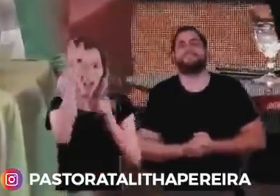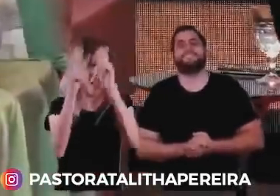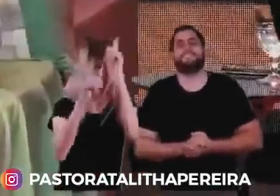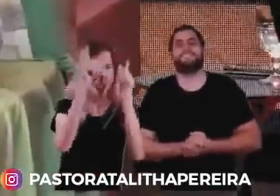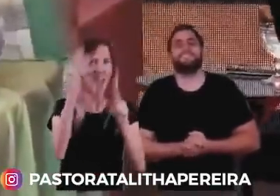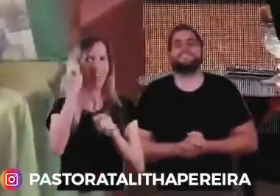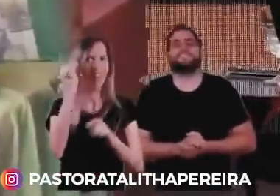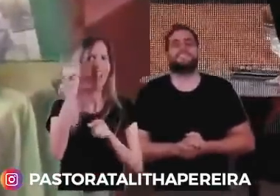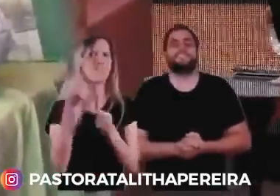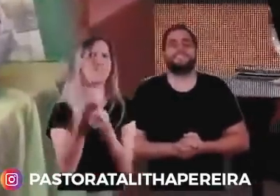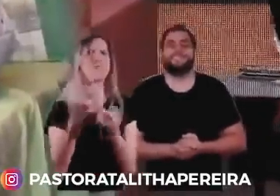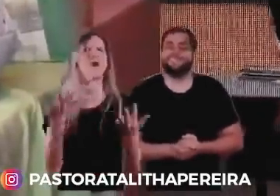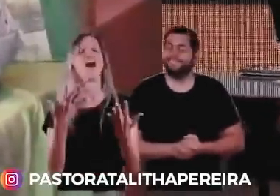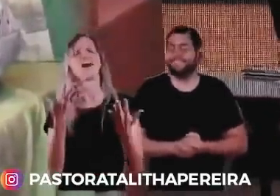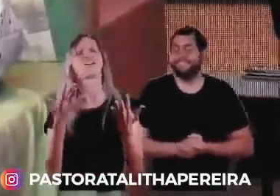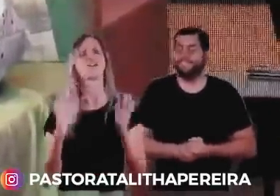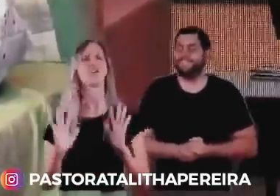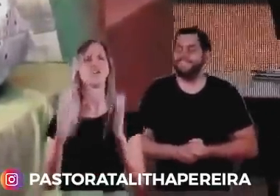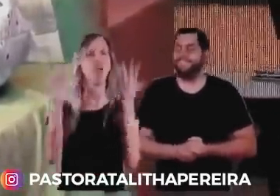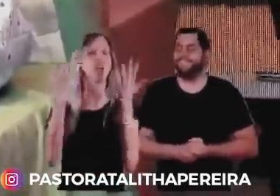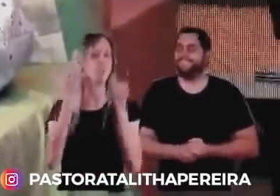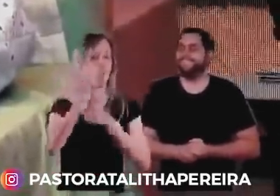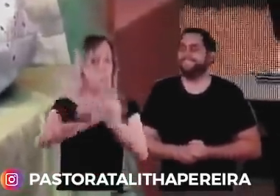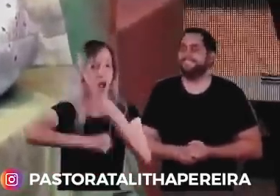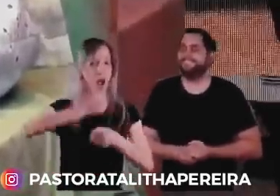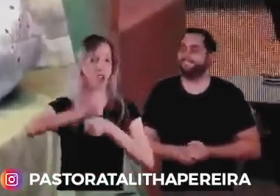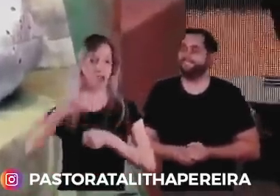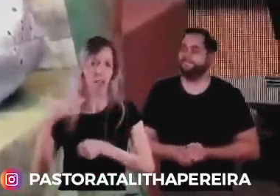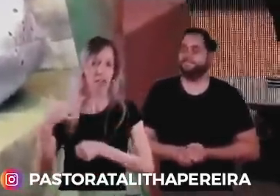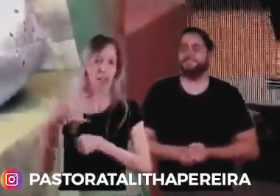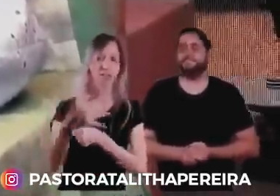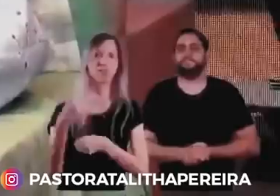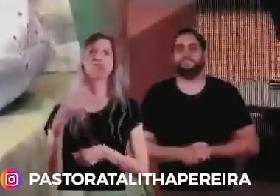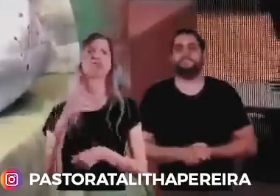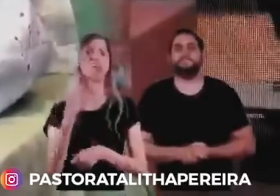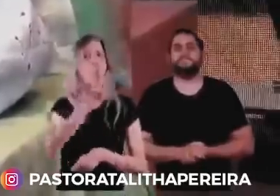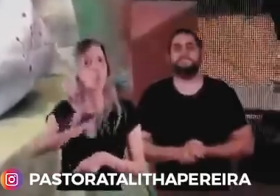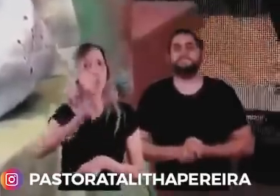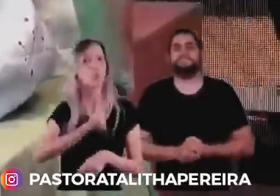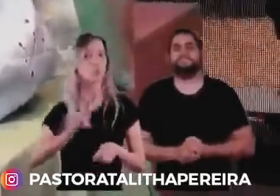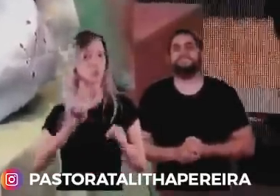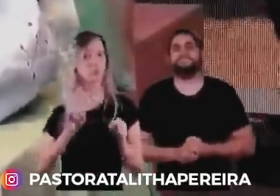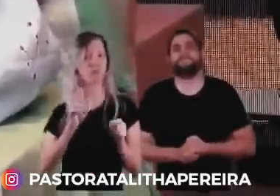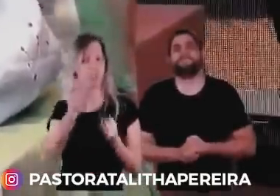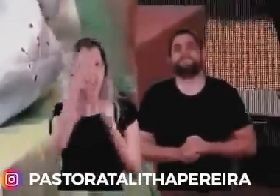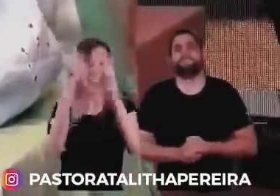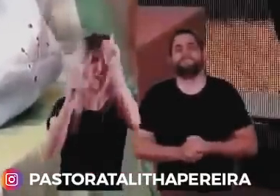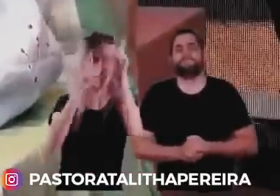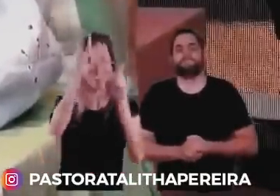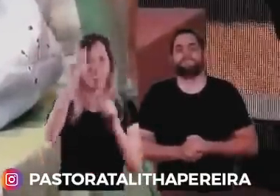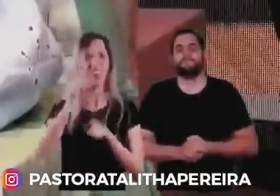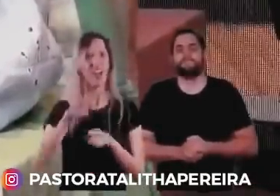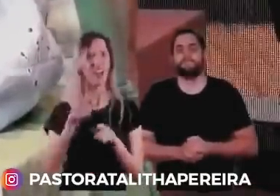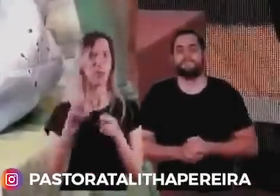né? Temos aí as festividades do ano todo. Para usar essa criatividade. Gente, pelo amor de